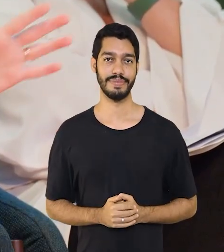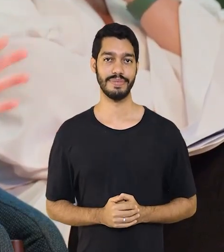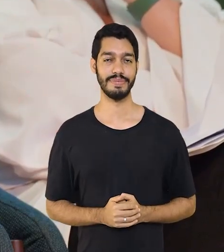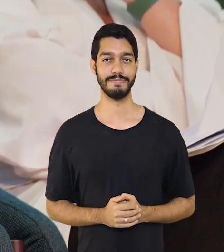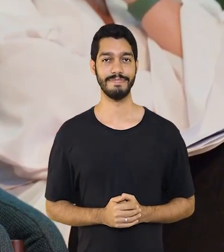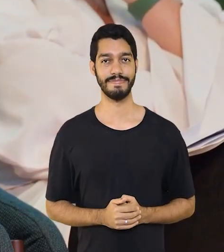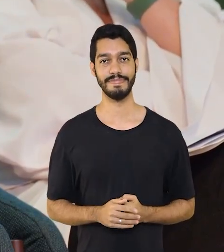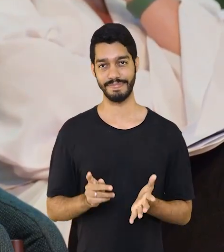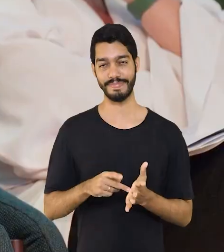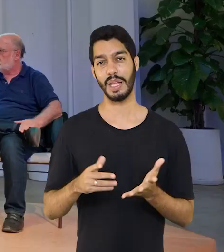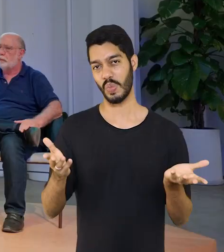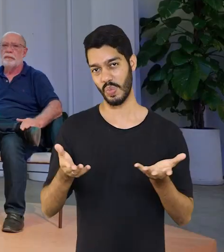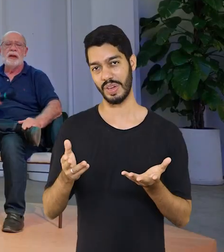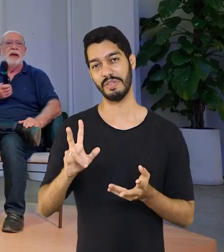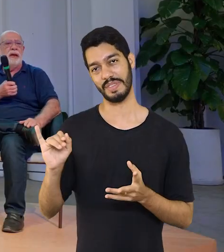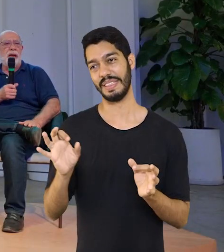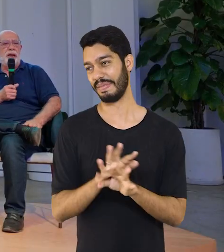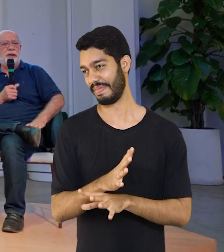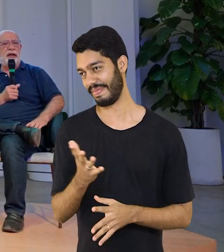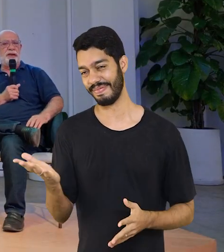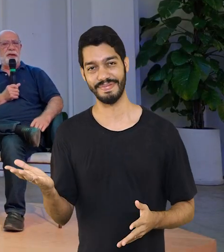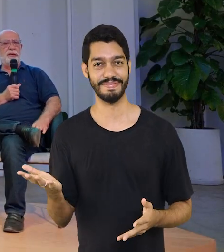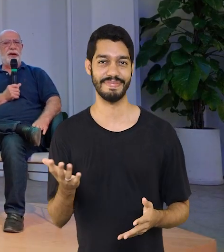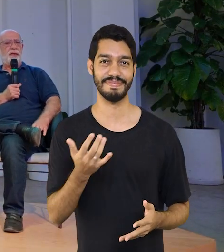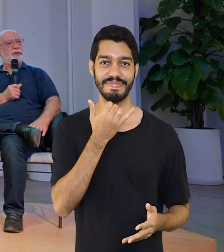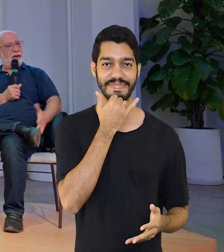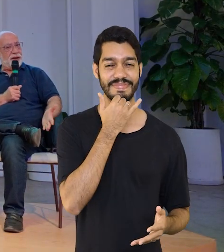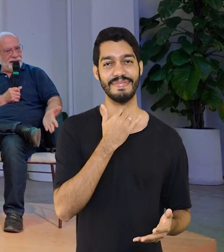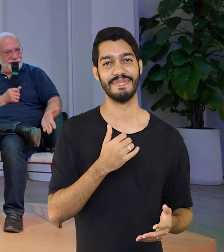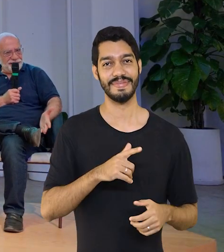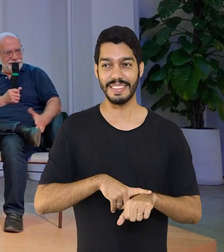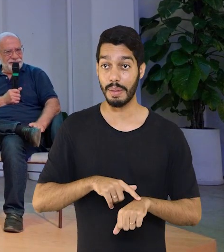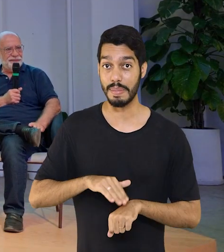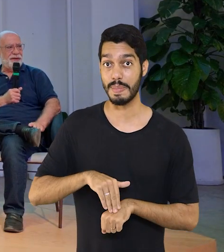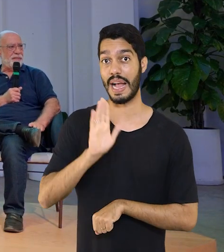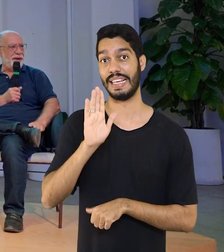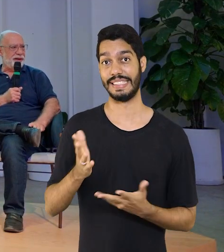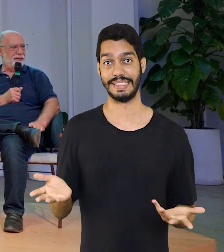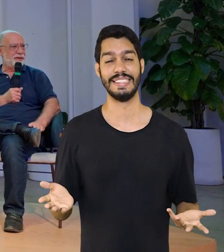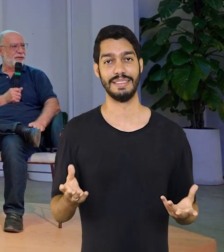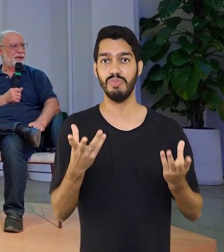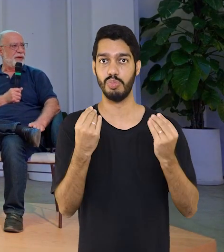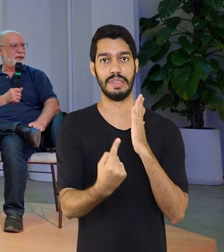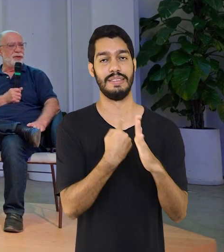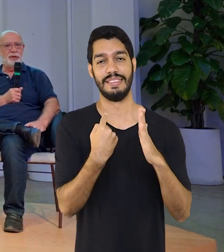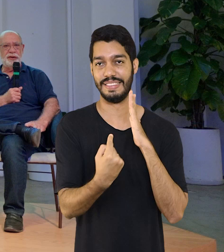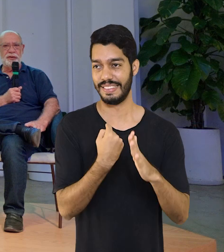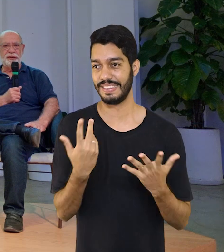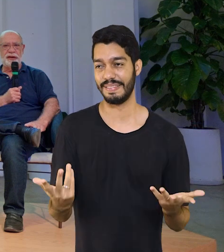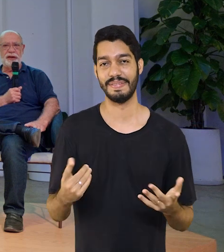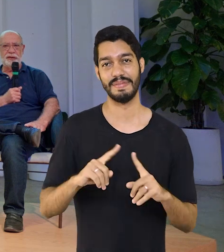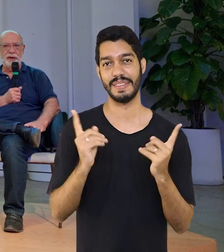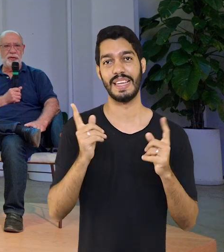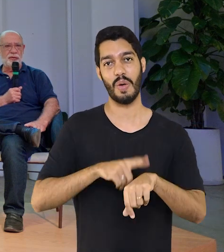para só um ponto da história. Gente, nós vamos terminar aqui. É uma pena, porque foi um debate muito